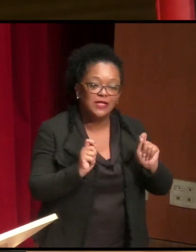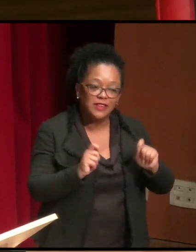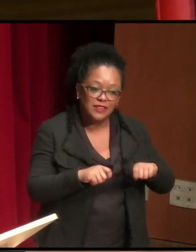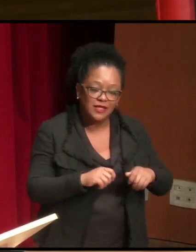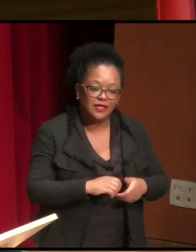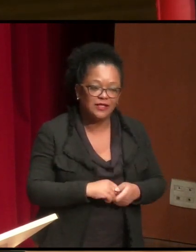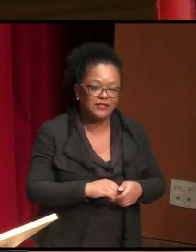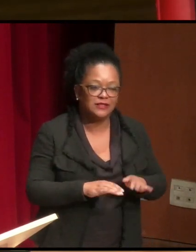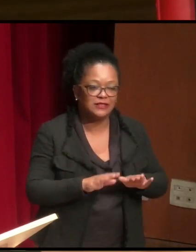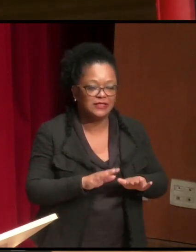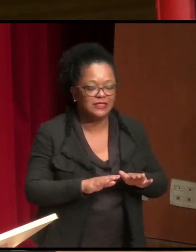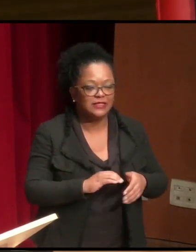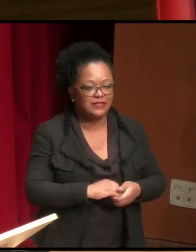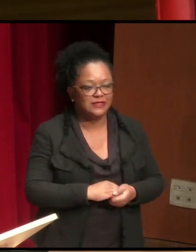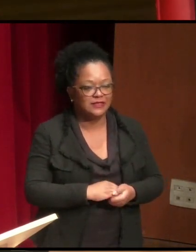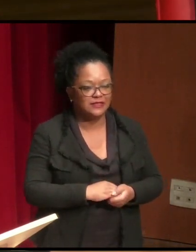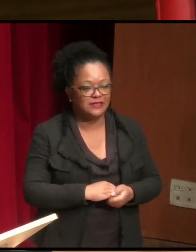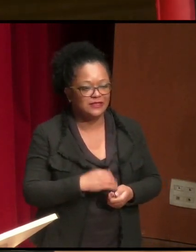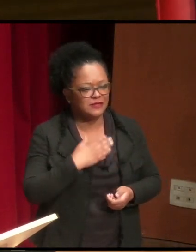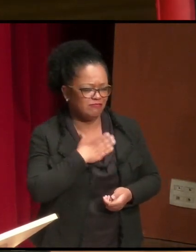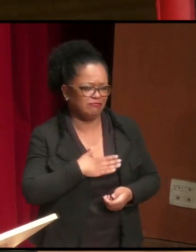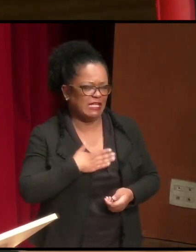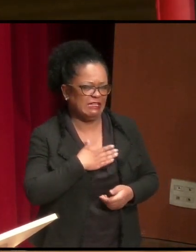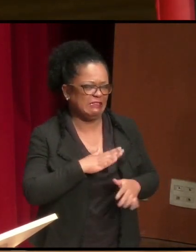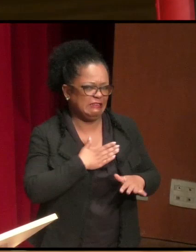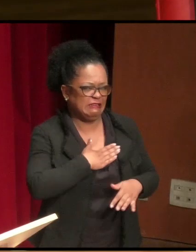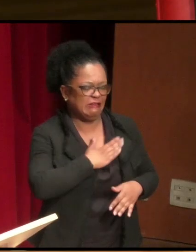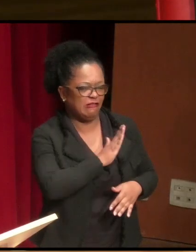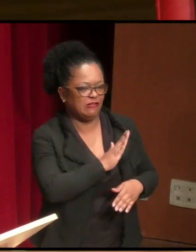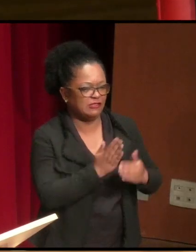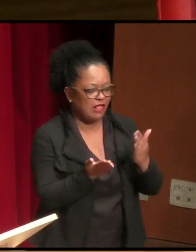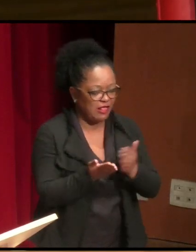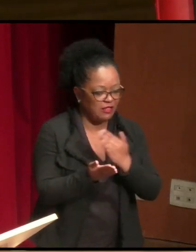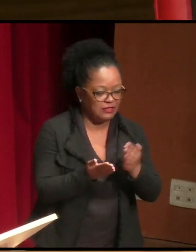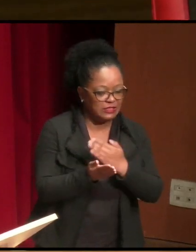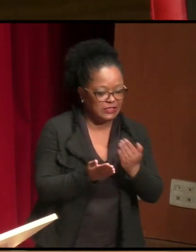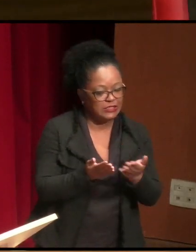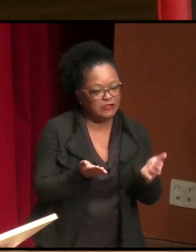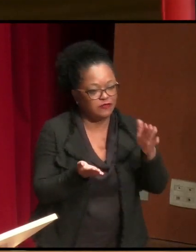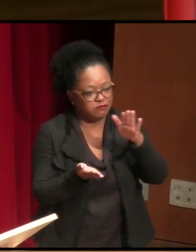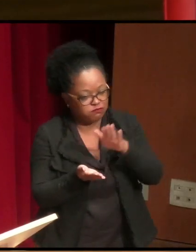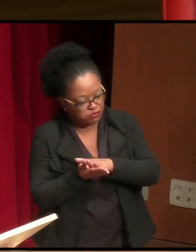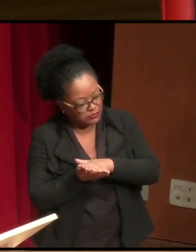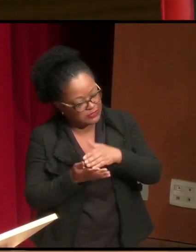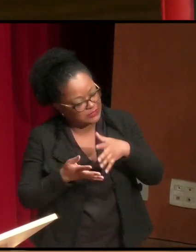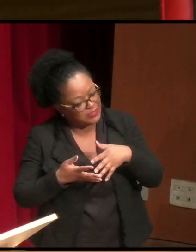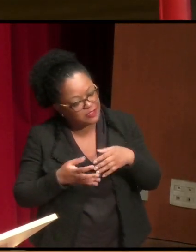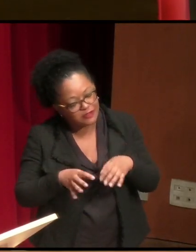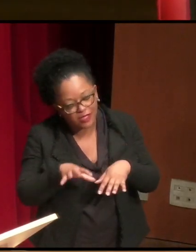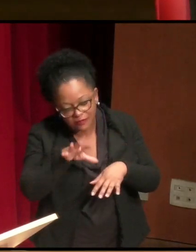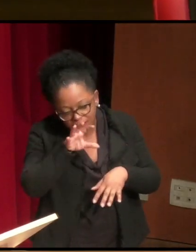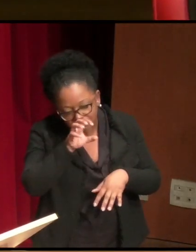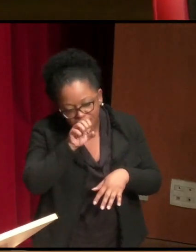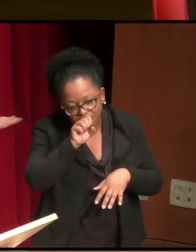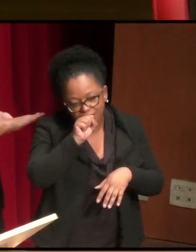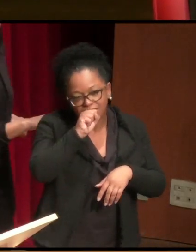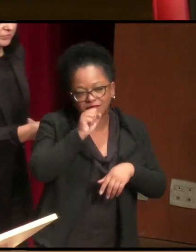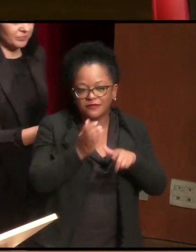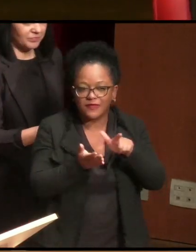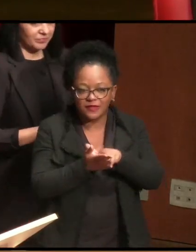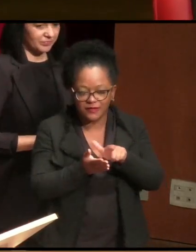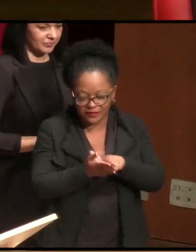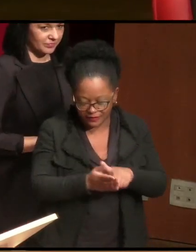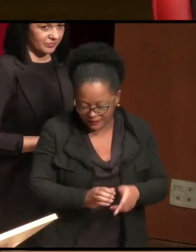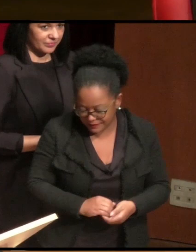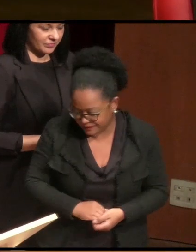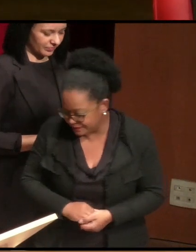muita gente que vai gostar de fazer o que a pastora contou aqui, de colocar o livro na barriga, deitar na cama e ler, né? Sentir o cheiro do papel. Como diria um pastor